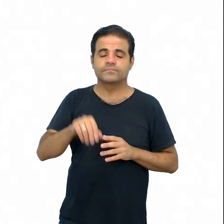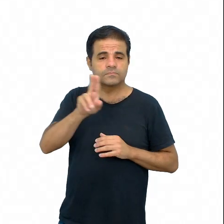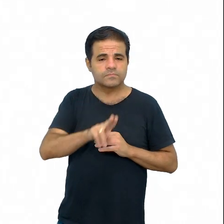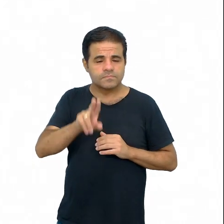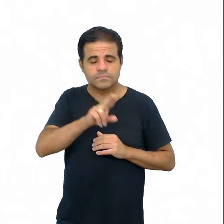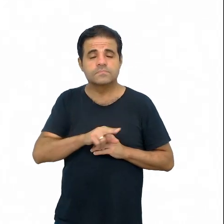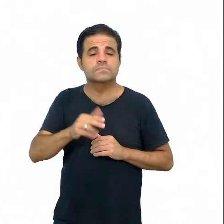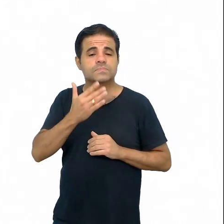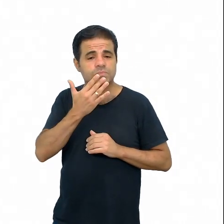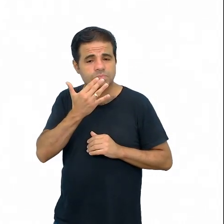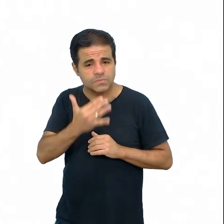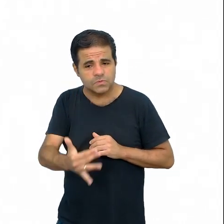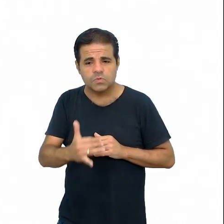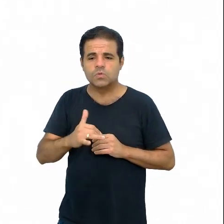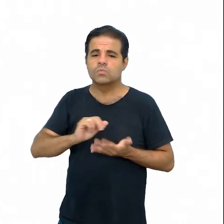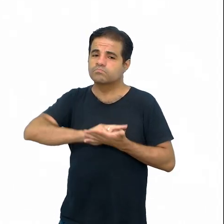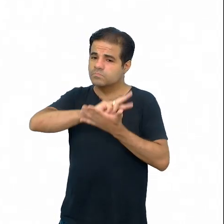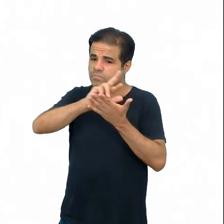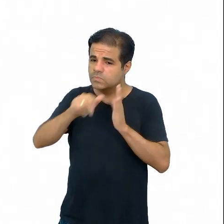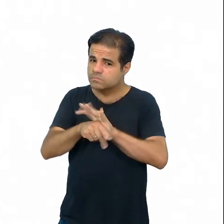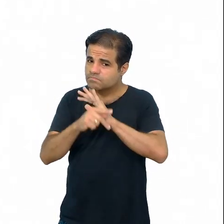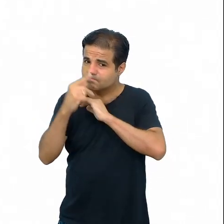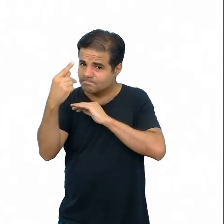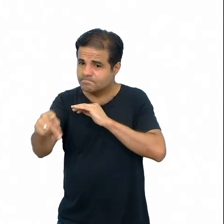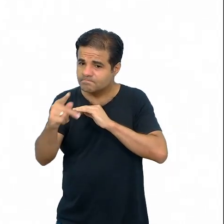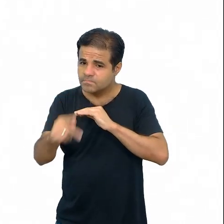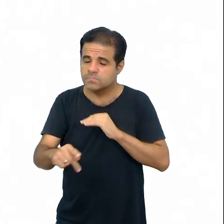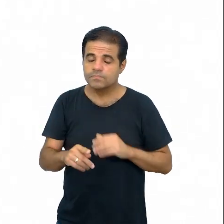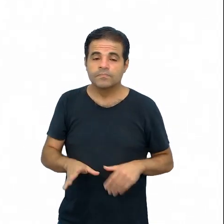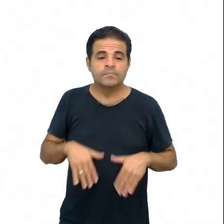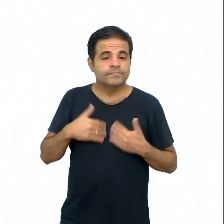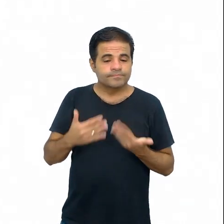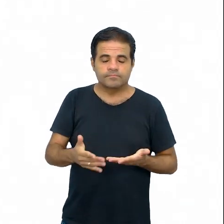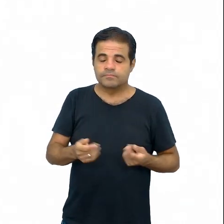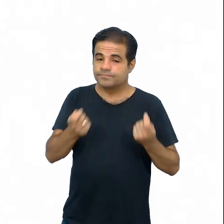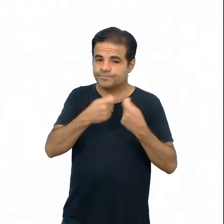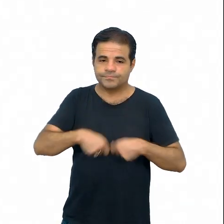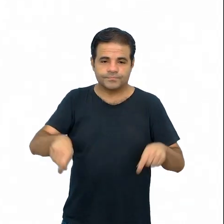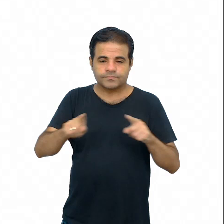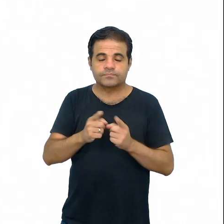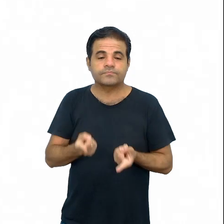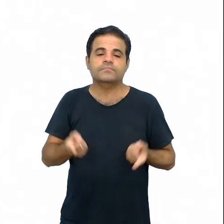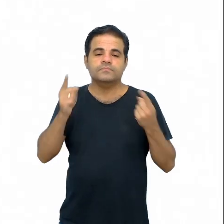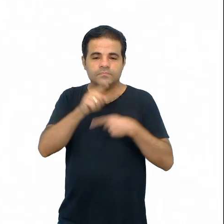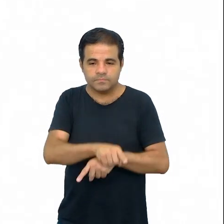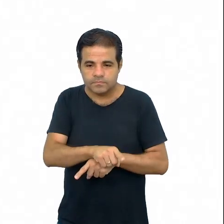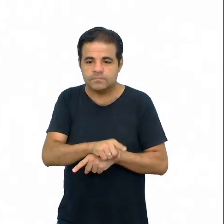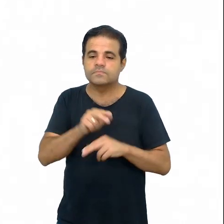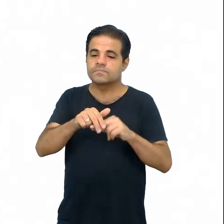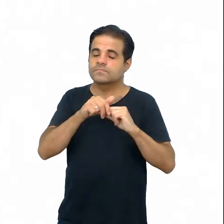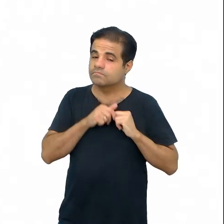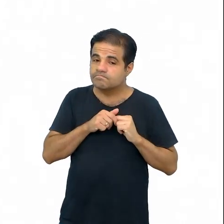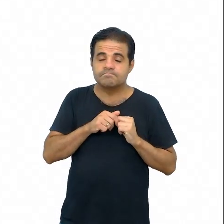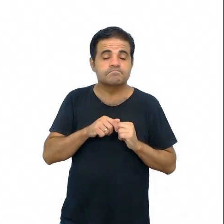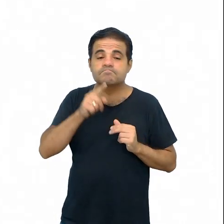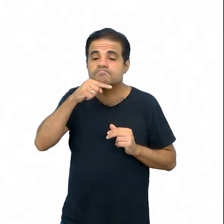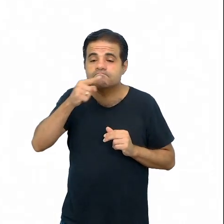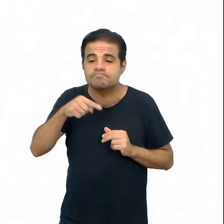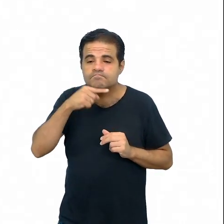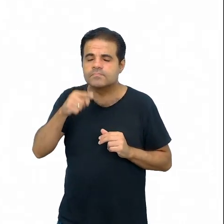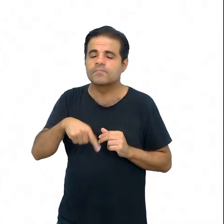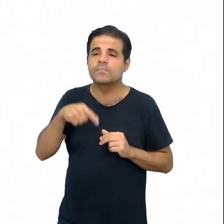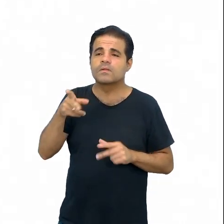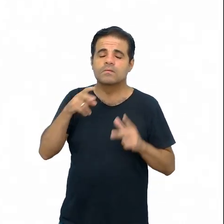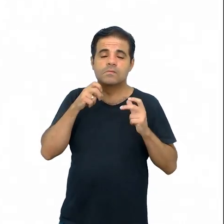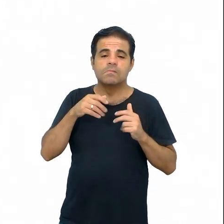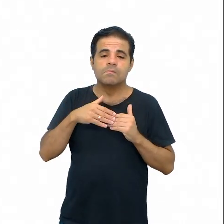da língua com características próprias, mas não necessariamente opostas. Então, por isso que ele não concebe a ideia